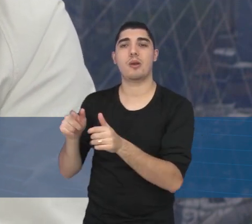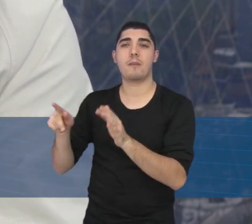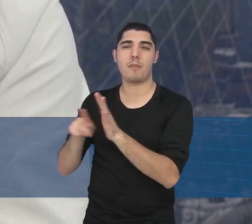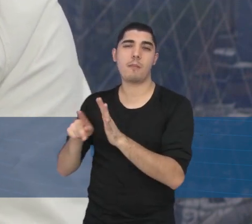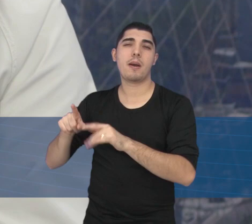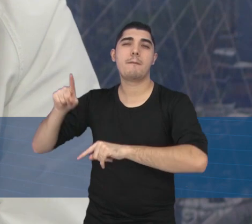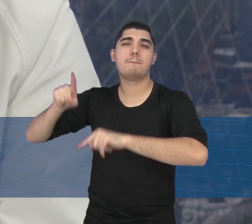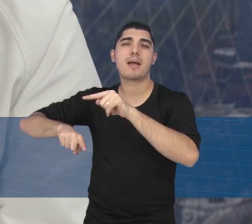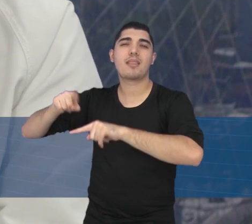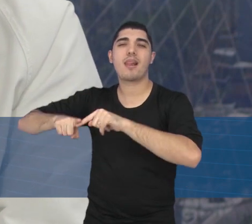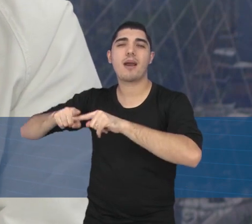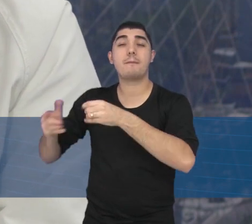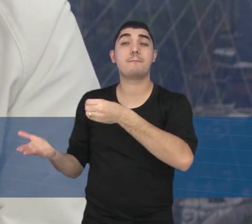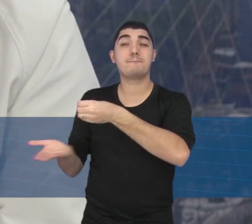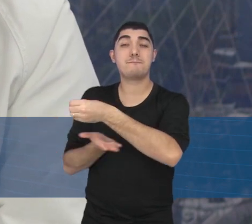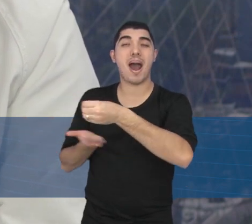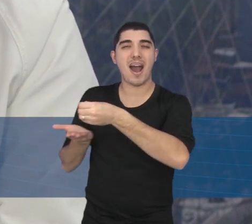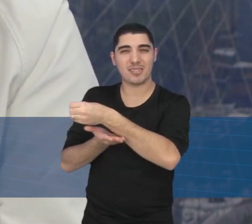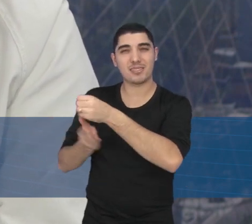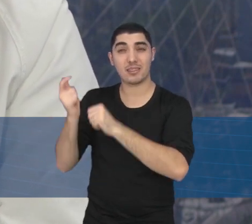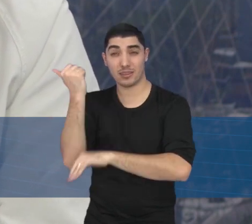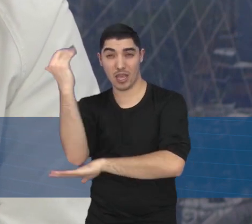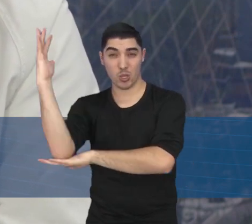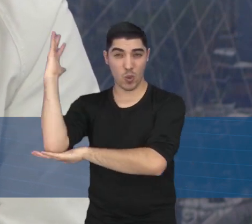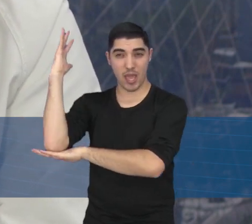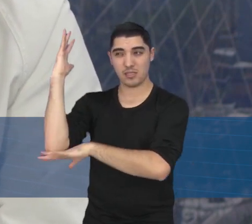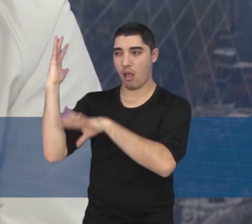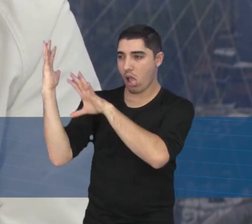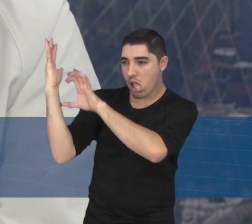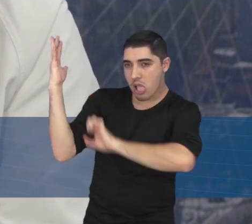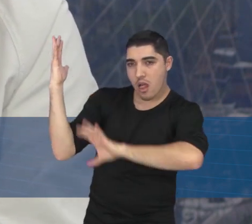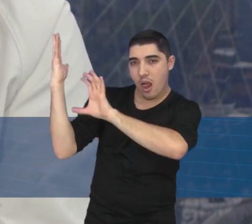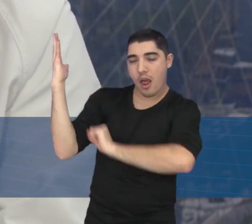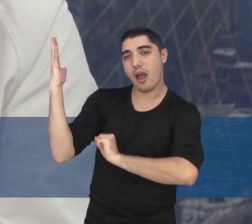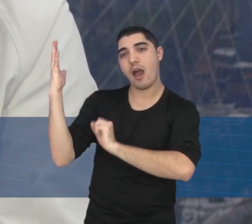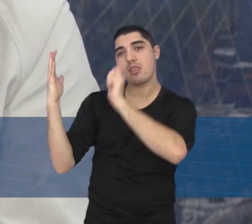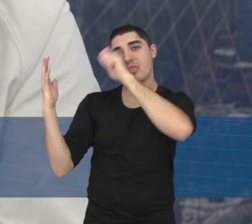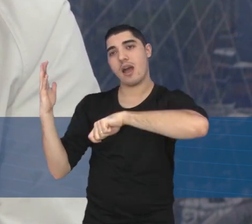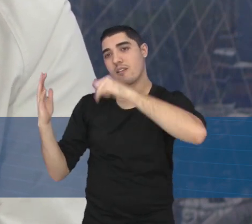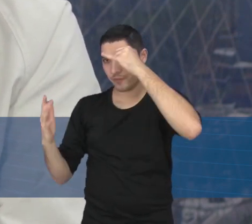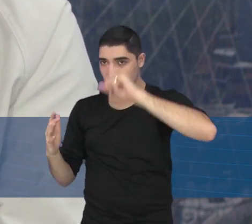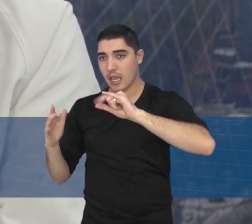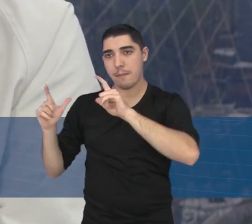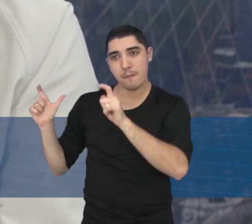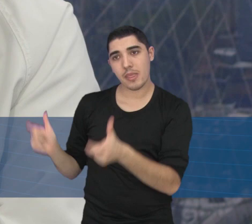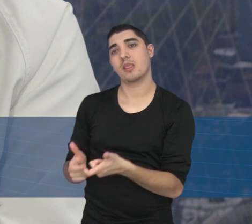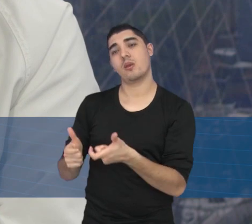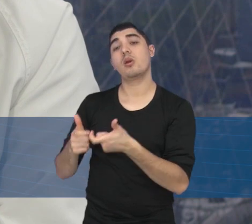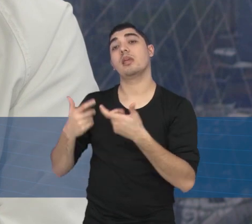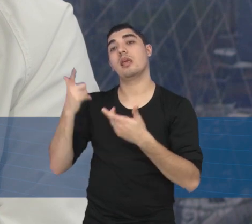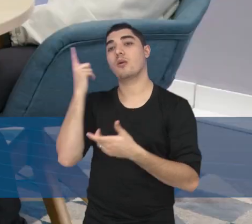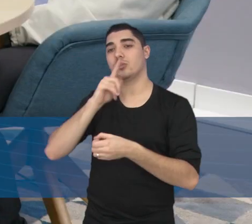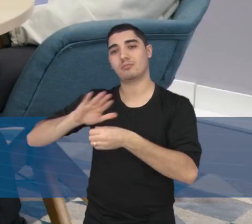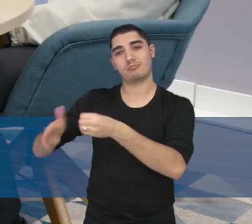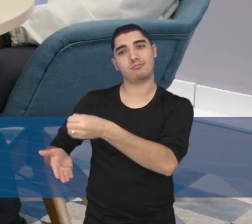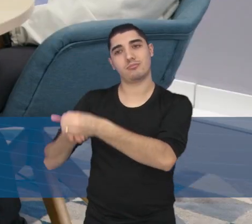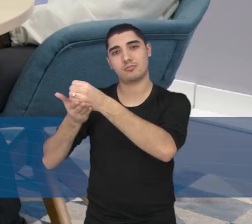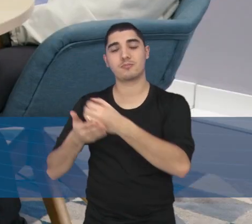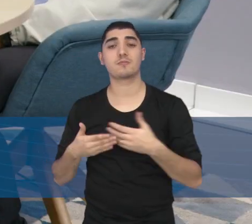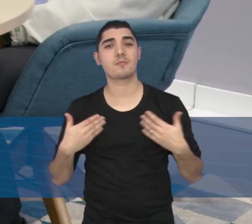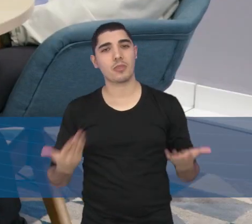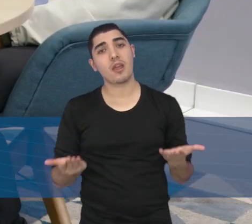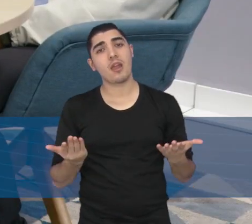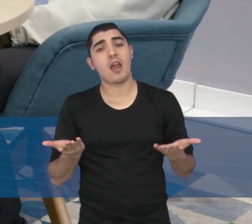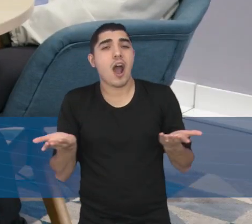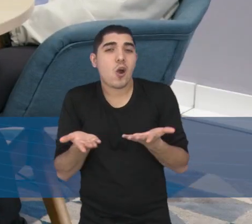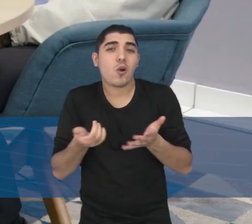matéria-prima para a gente reaproveitar esses produtos para poder realmente ter uma sustentabilidade maior. É isso, a gente está